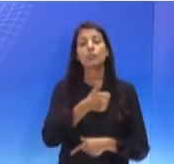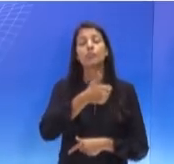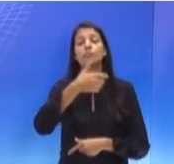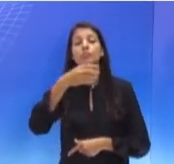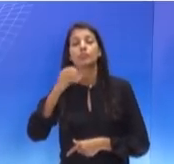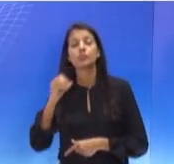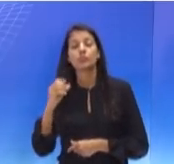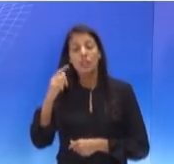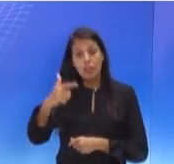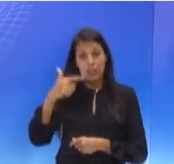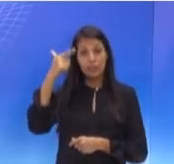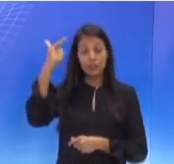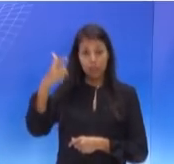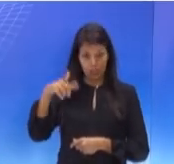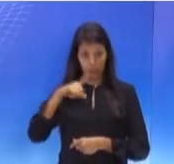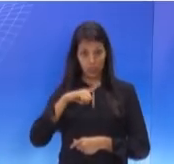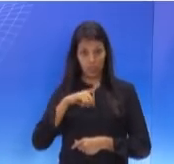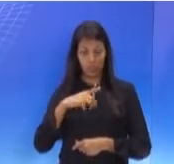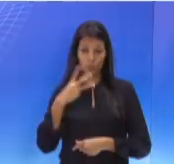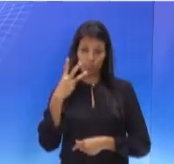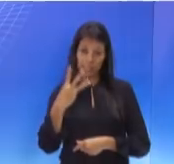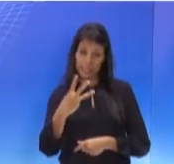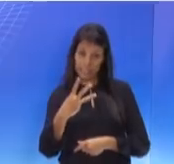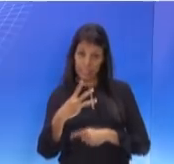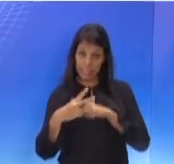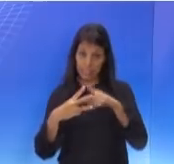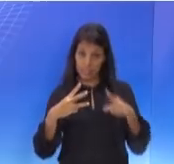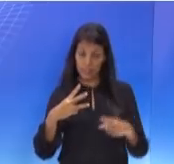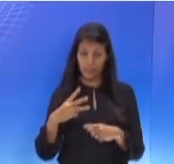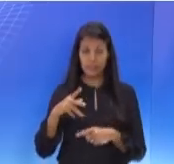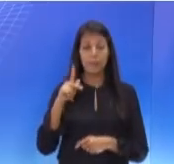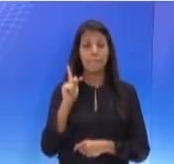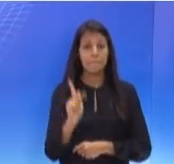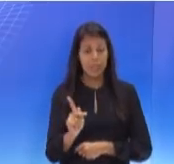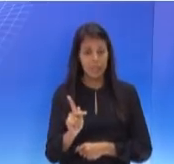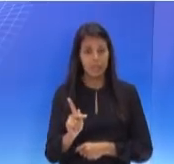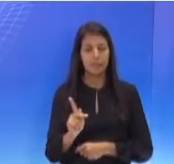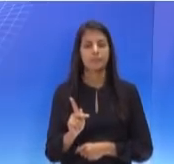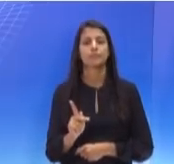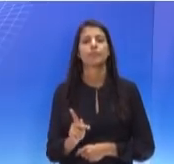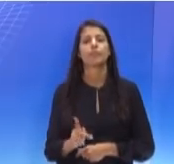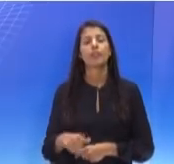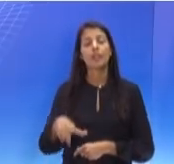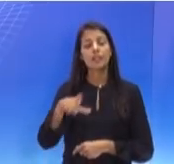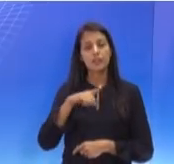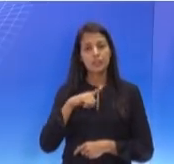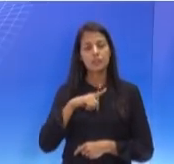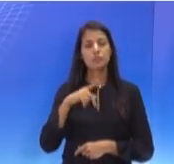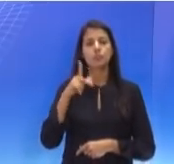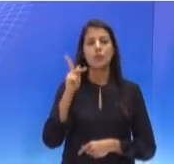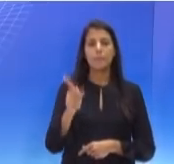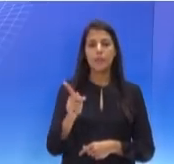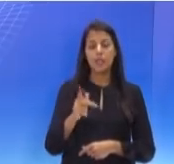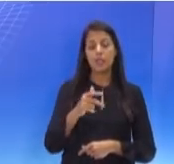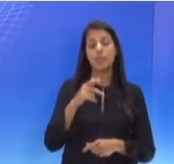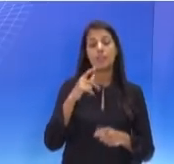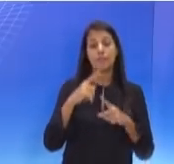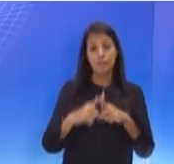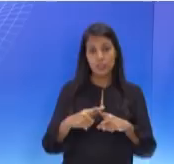P's. Colocando esses P's em evidência, nós temos que P vezes 1 mais